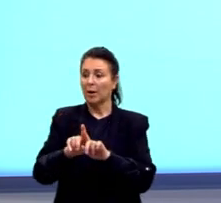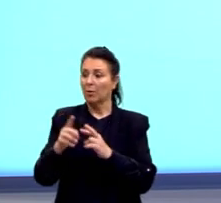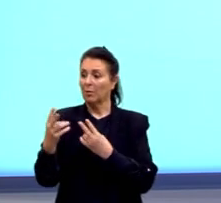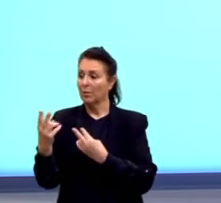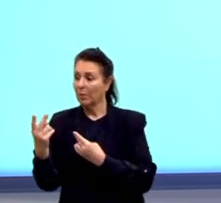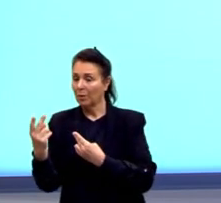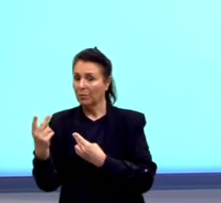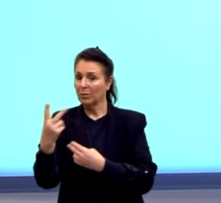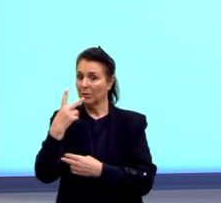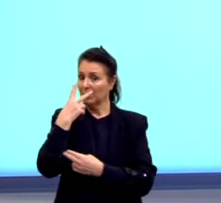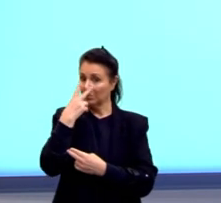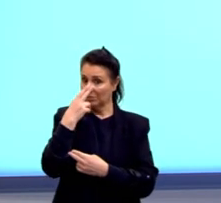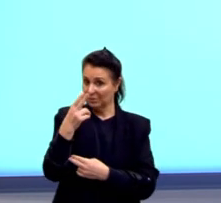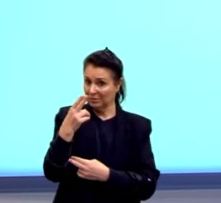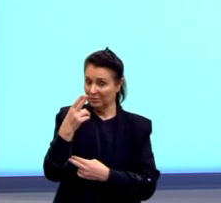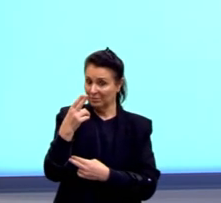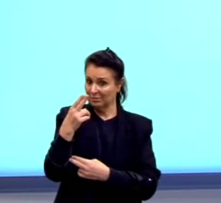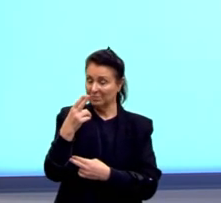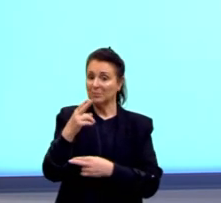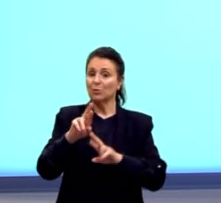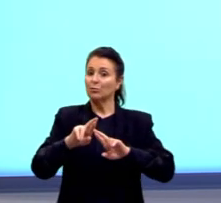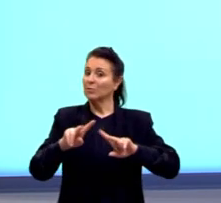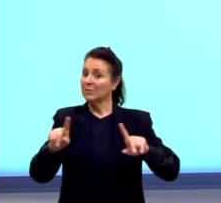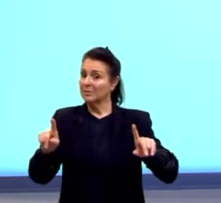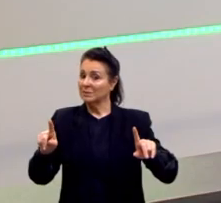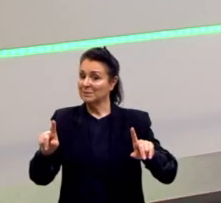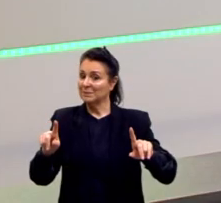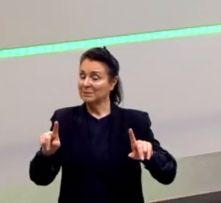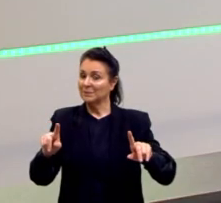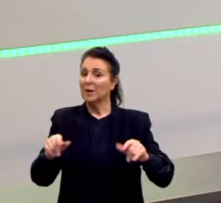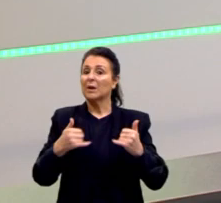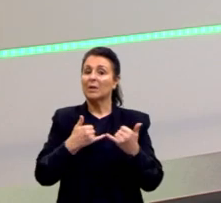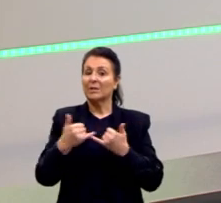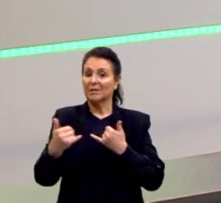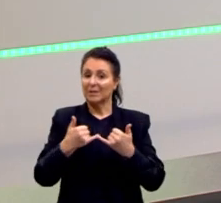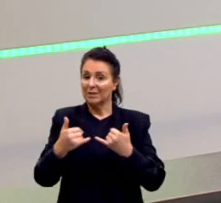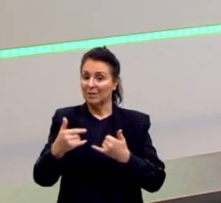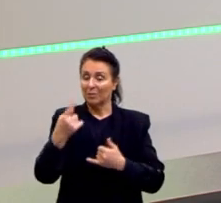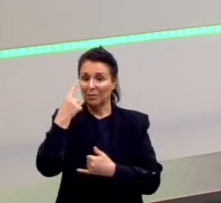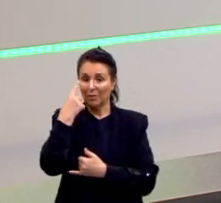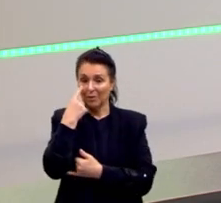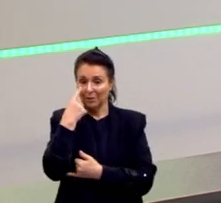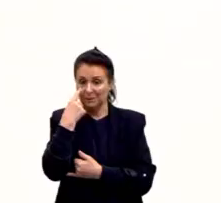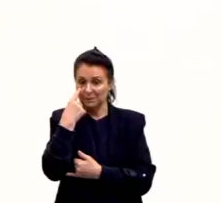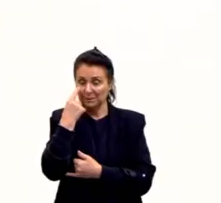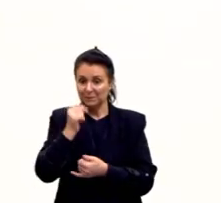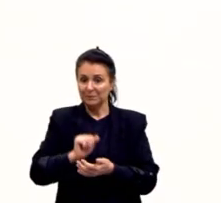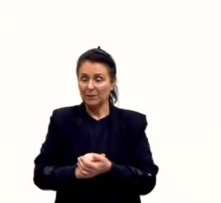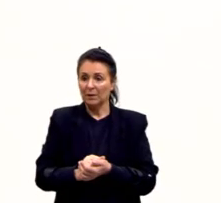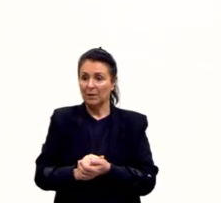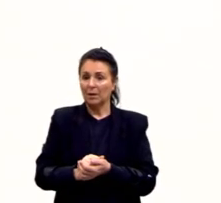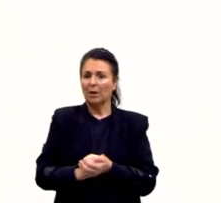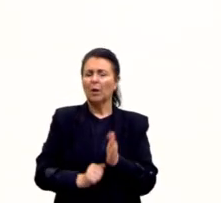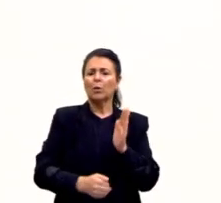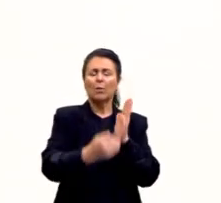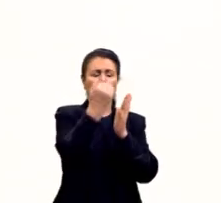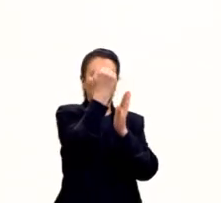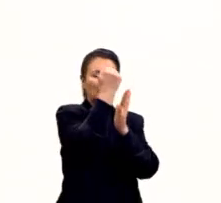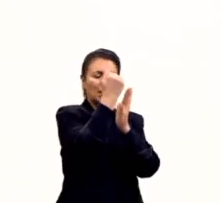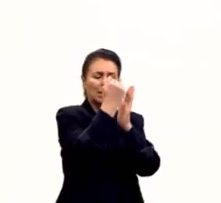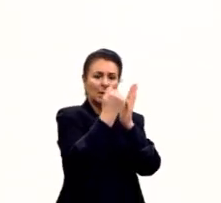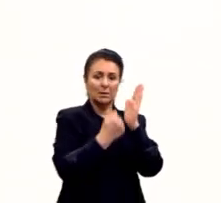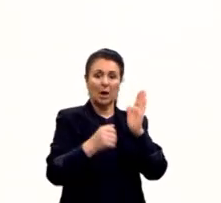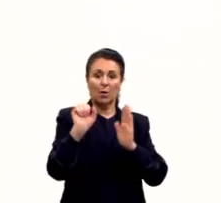diferenças como por exemplo a gente tem aqui olha numa lista